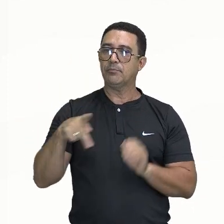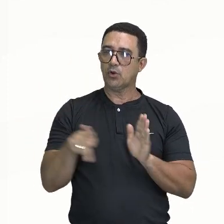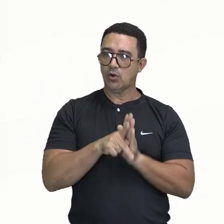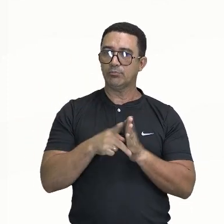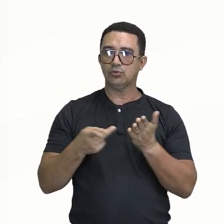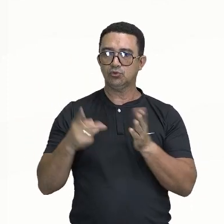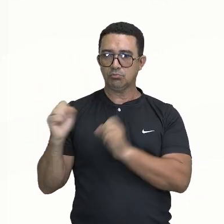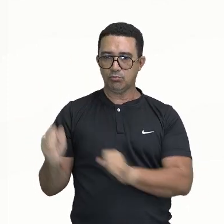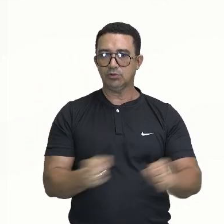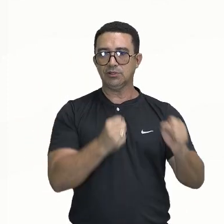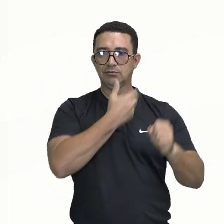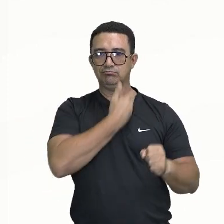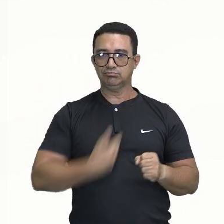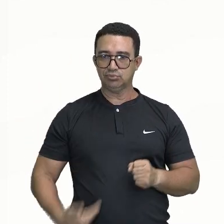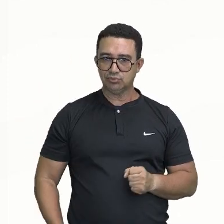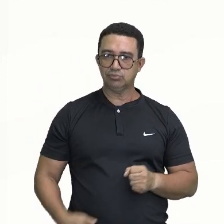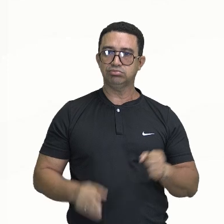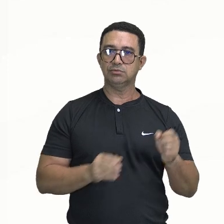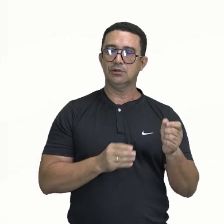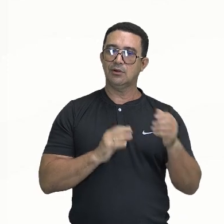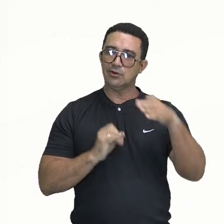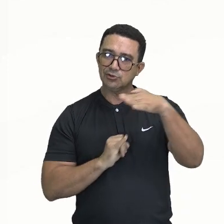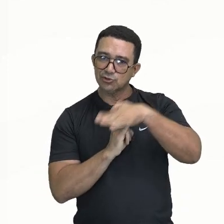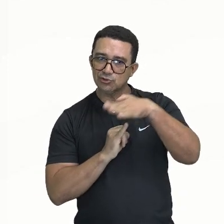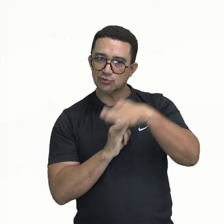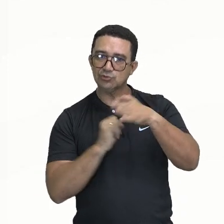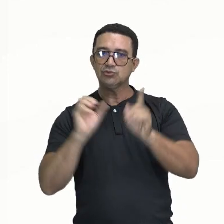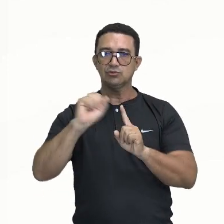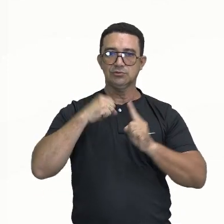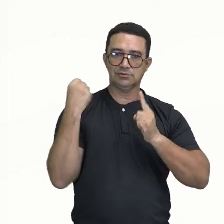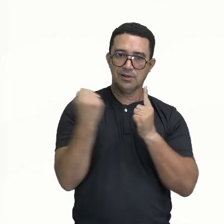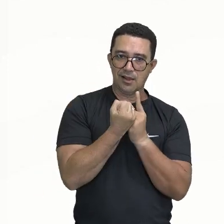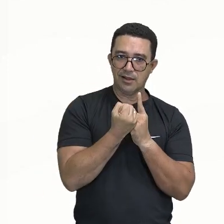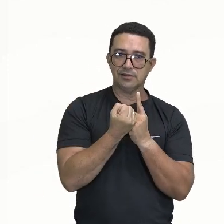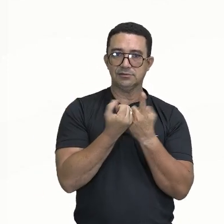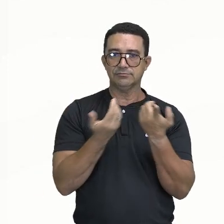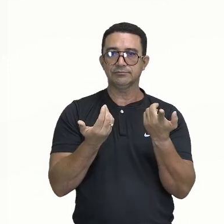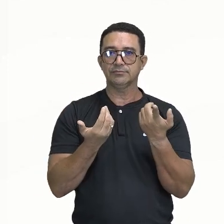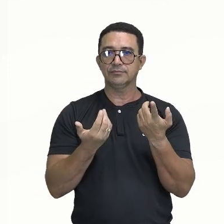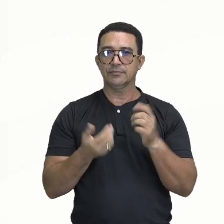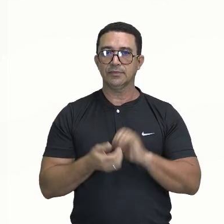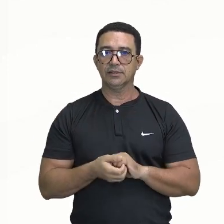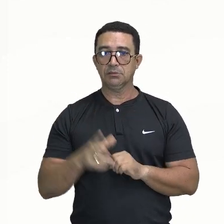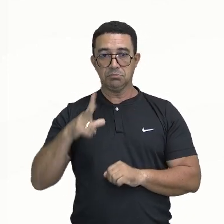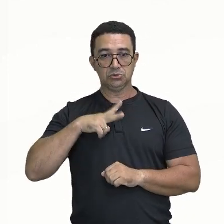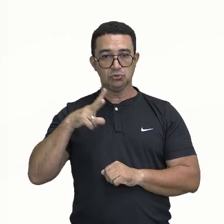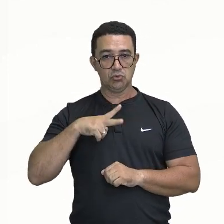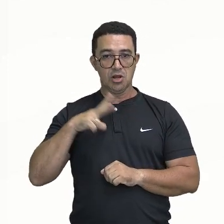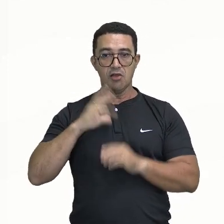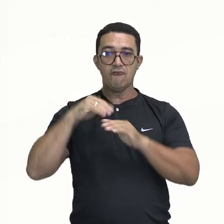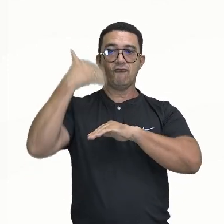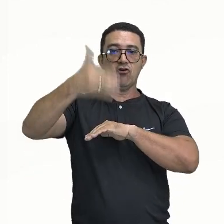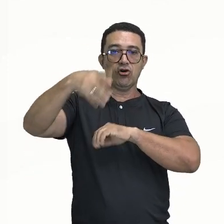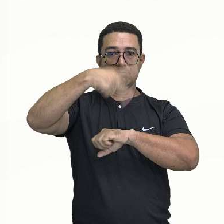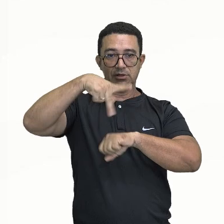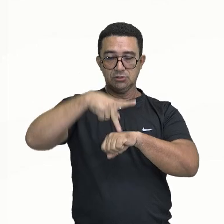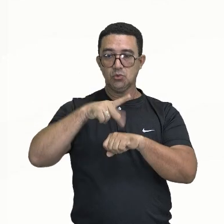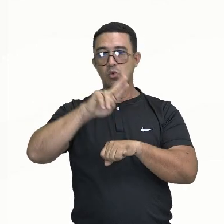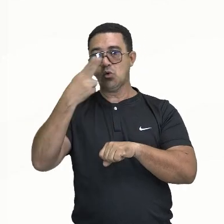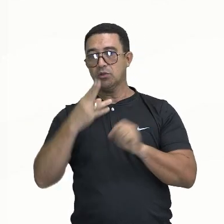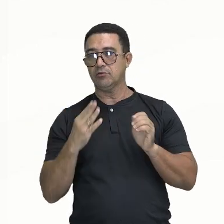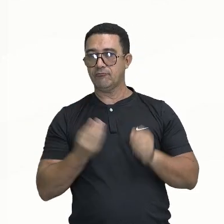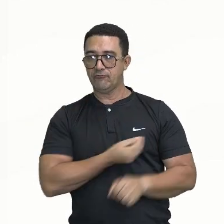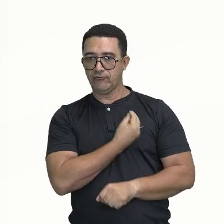a organismos sociais, a particulares nacionais, a particulares estrangeiros, residentes no